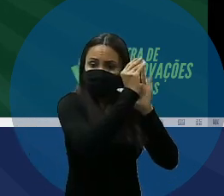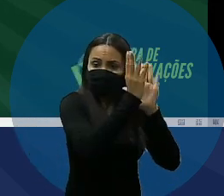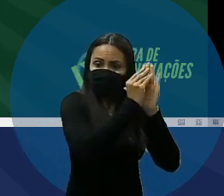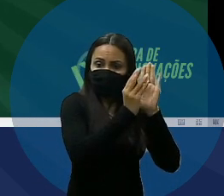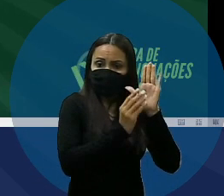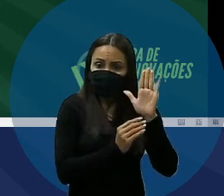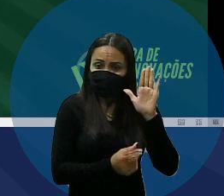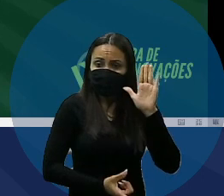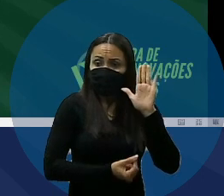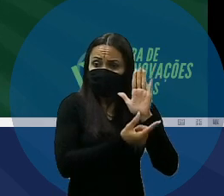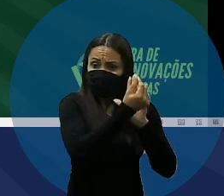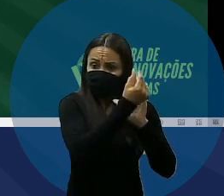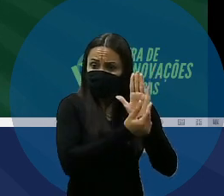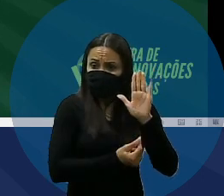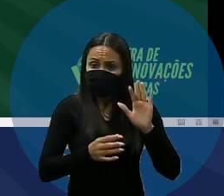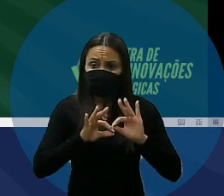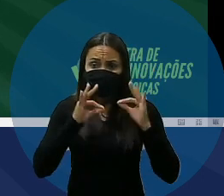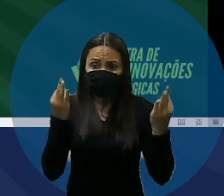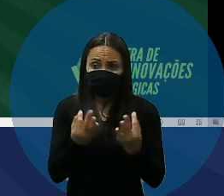familiar. Pode passar.